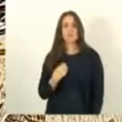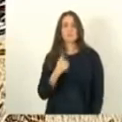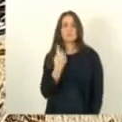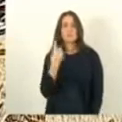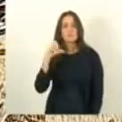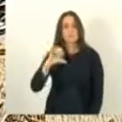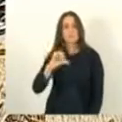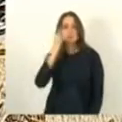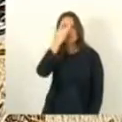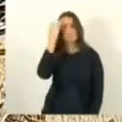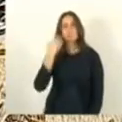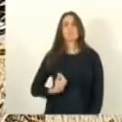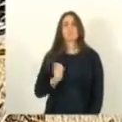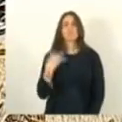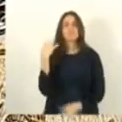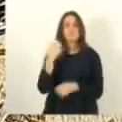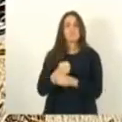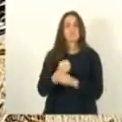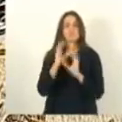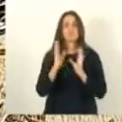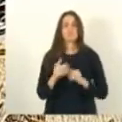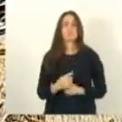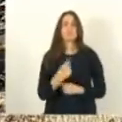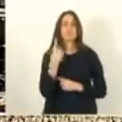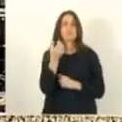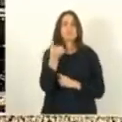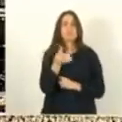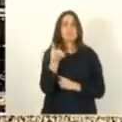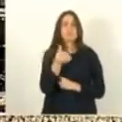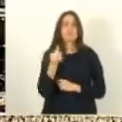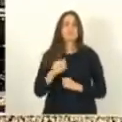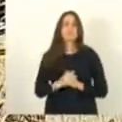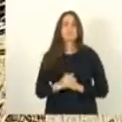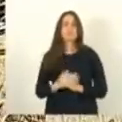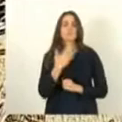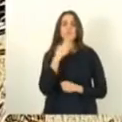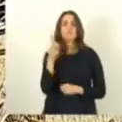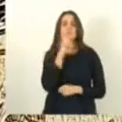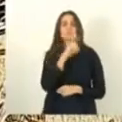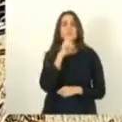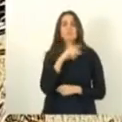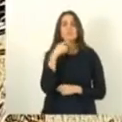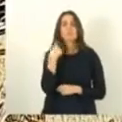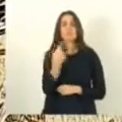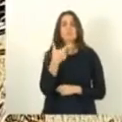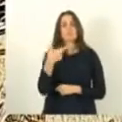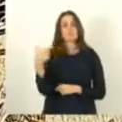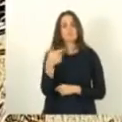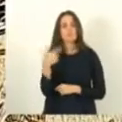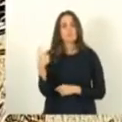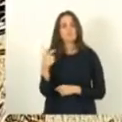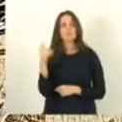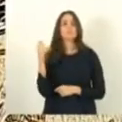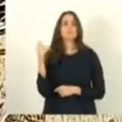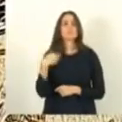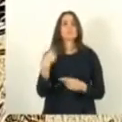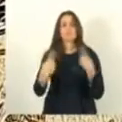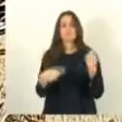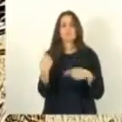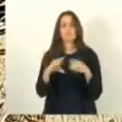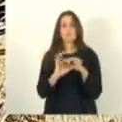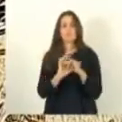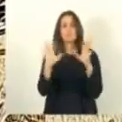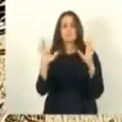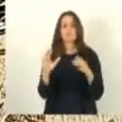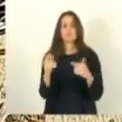19 presenças. 16º item. Requerimento de urgência 122, deputado Alexandre Chambim. Em discussão.